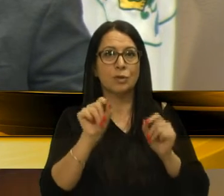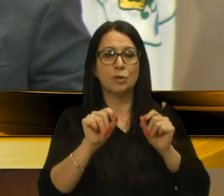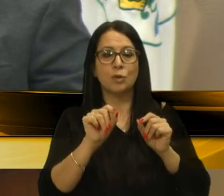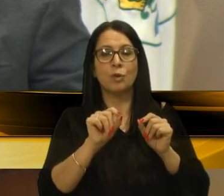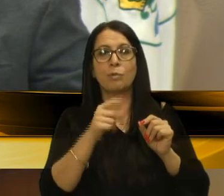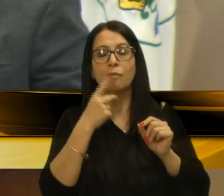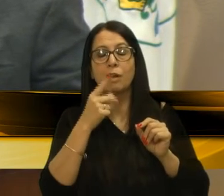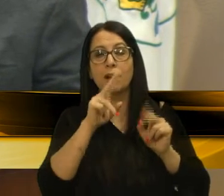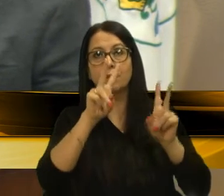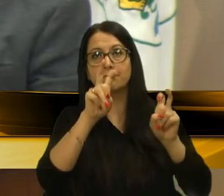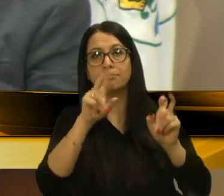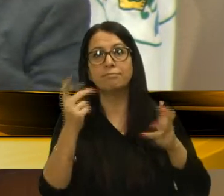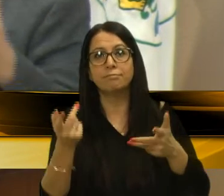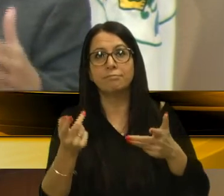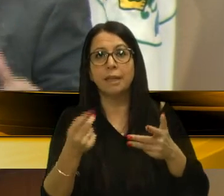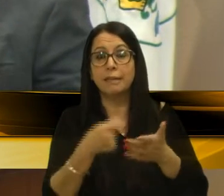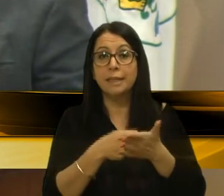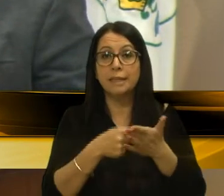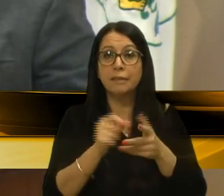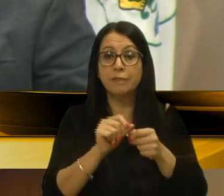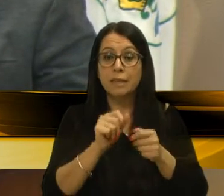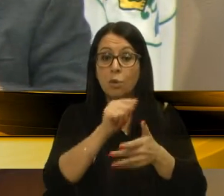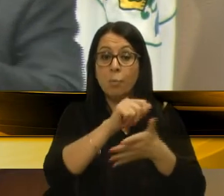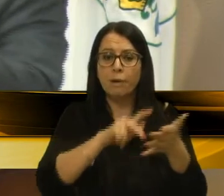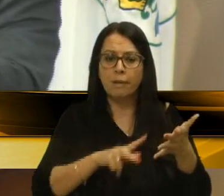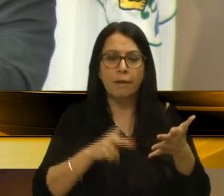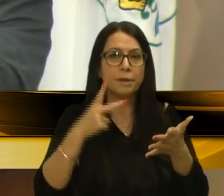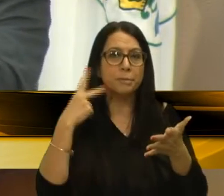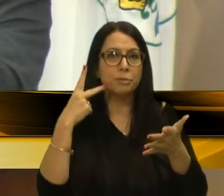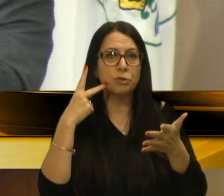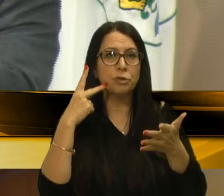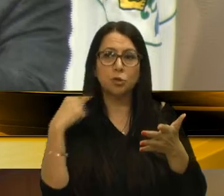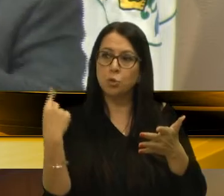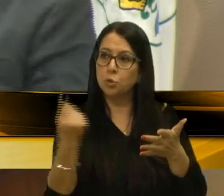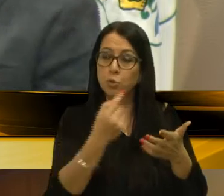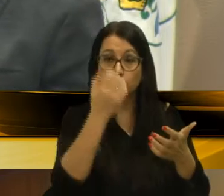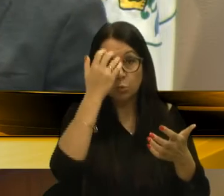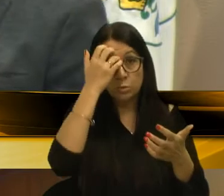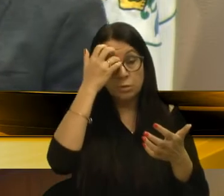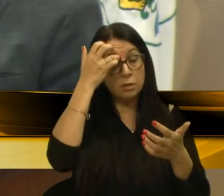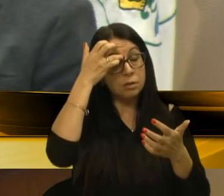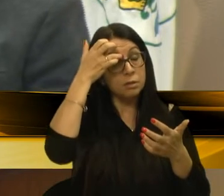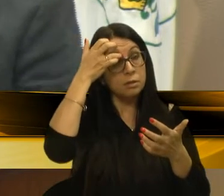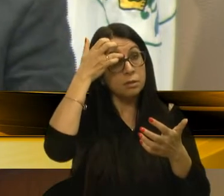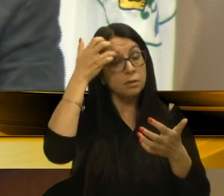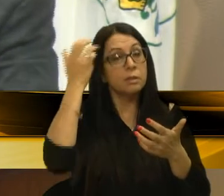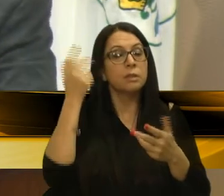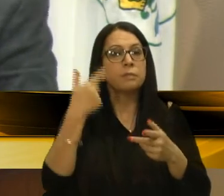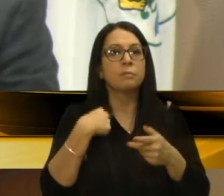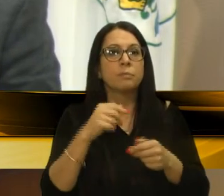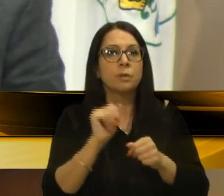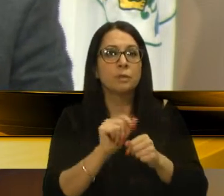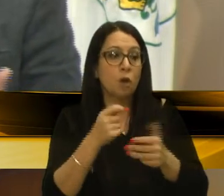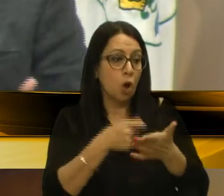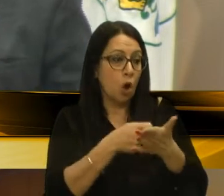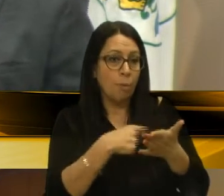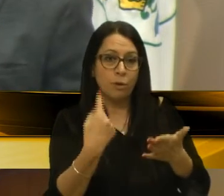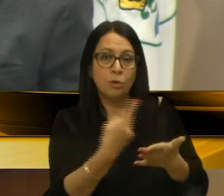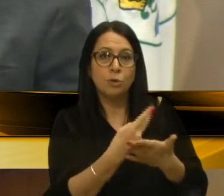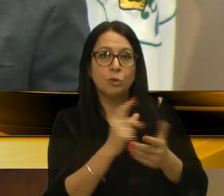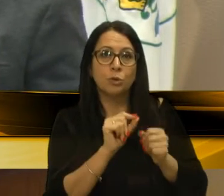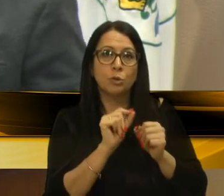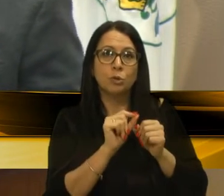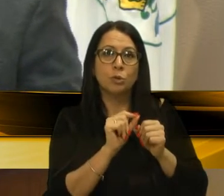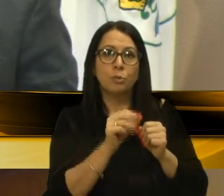diversos assuntos tentando fazer uma análise política do cenário político deveria agora cobra da gente sobre o